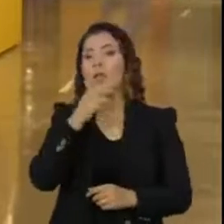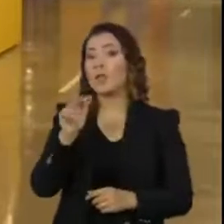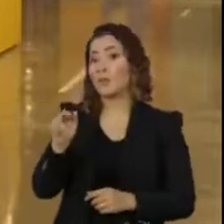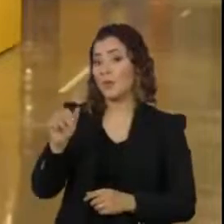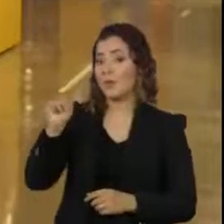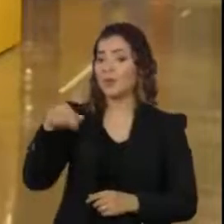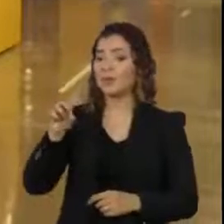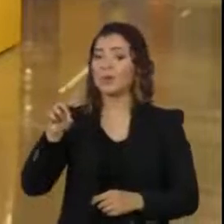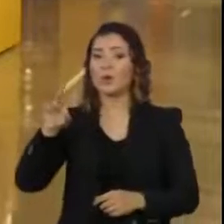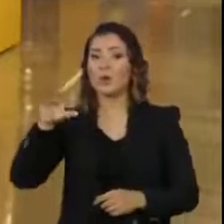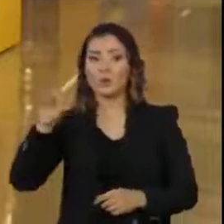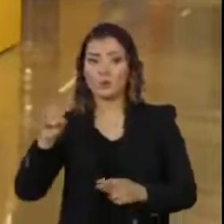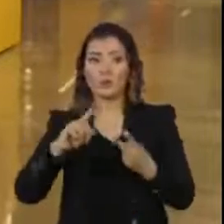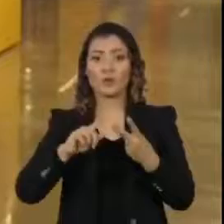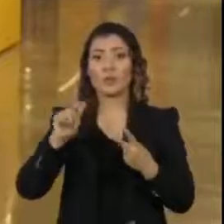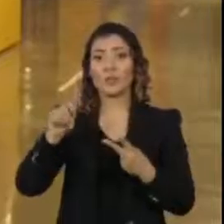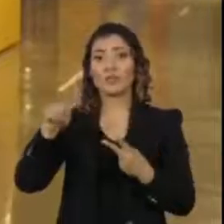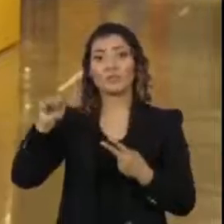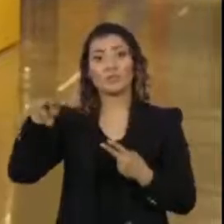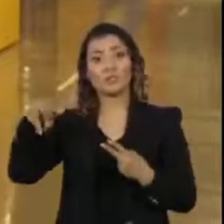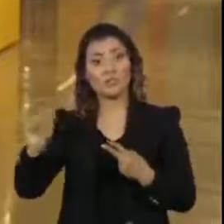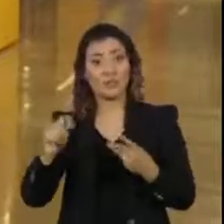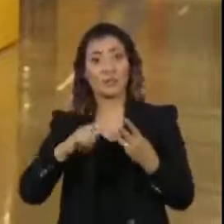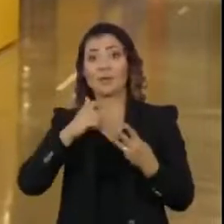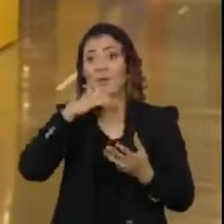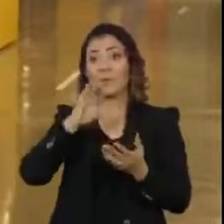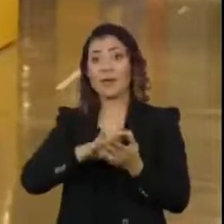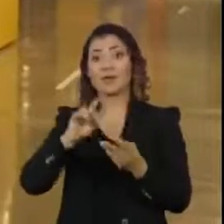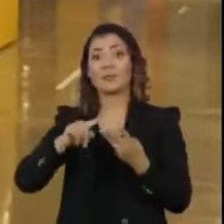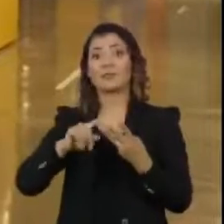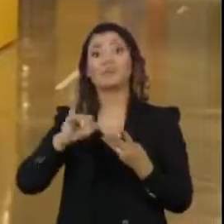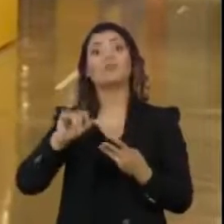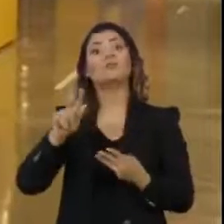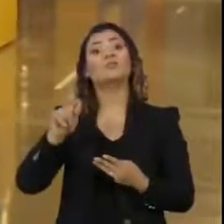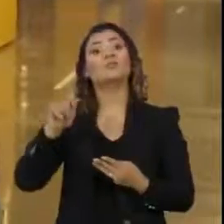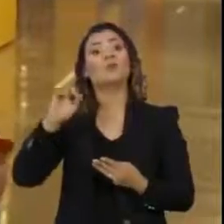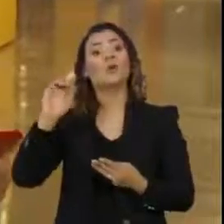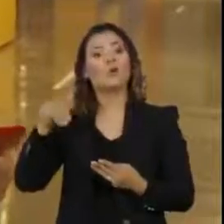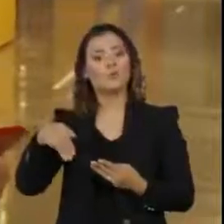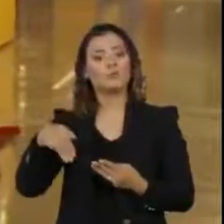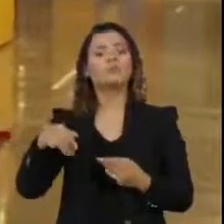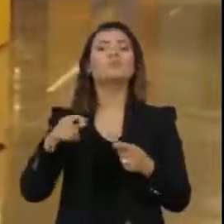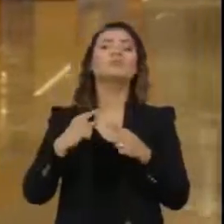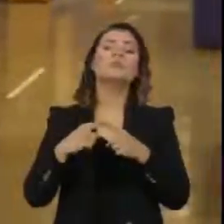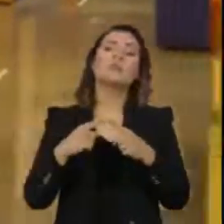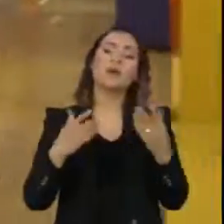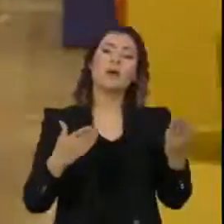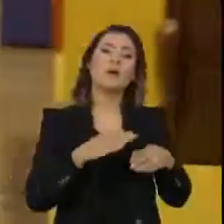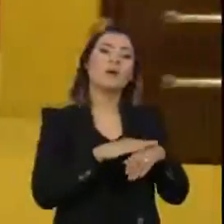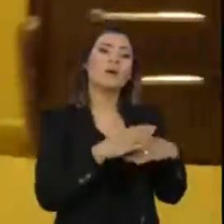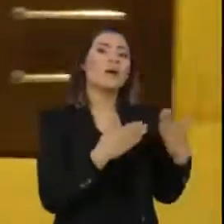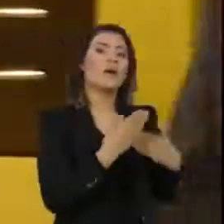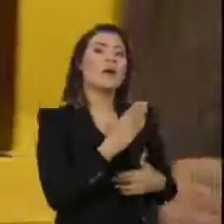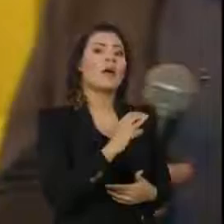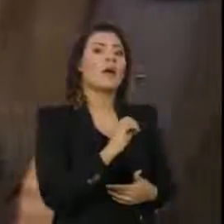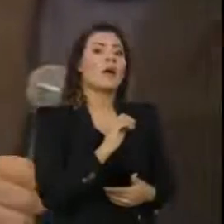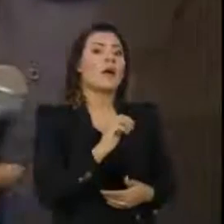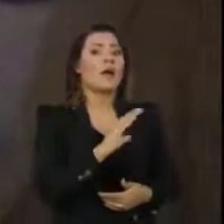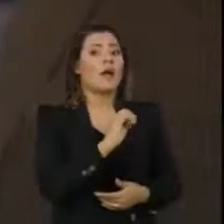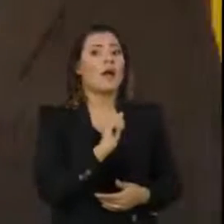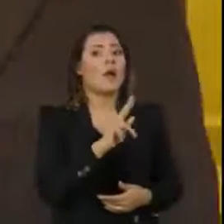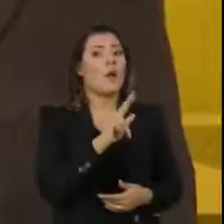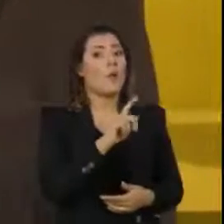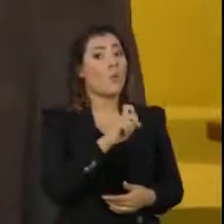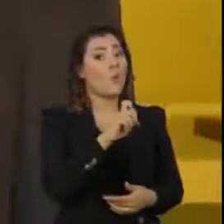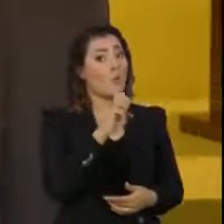irmãos Antônio e Regina Gomide e o marido dela, John Grass. Eu vou conversar agora com Cauê Alves, que é curador-chefe do Museu